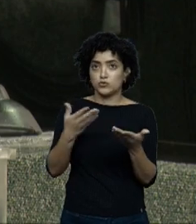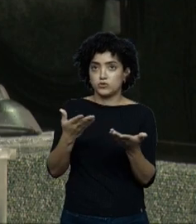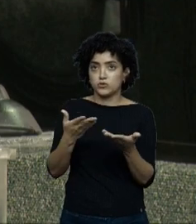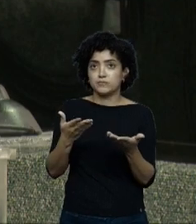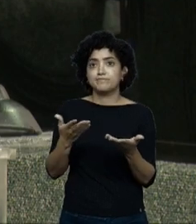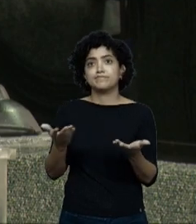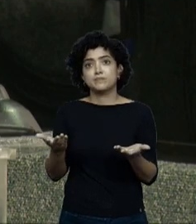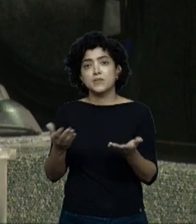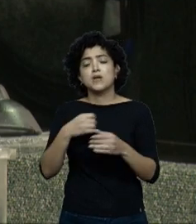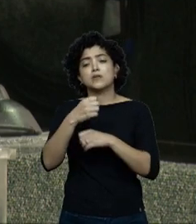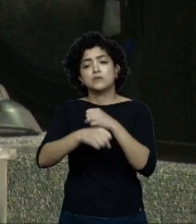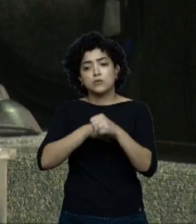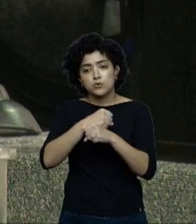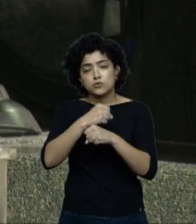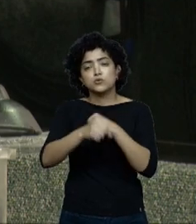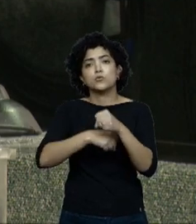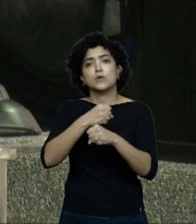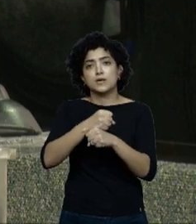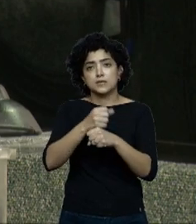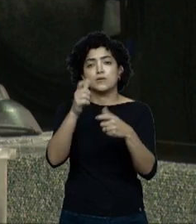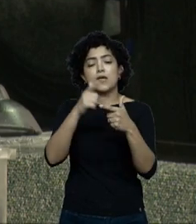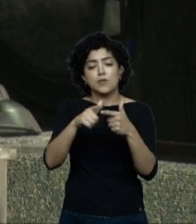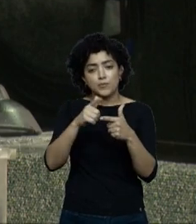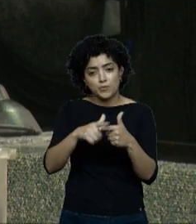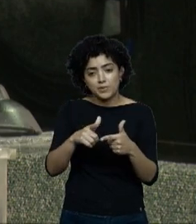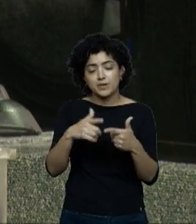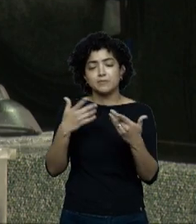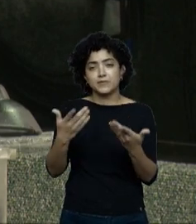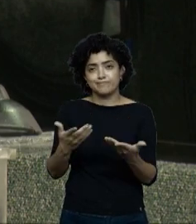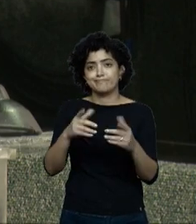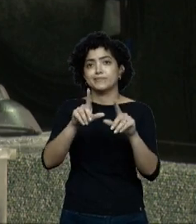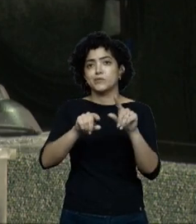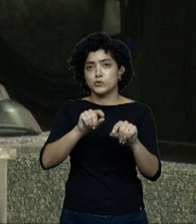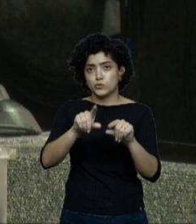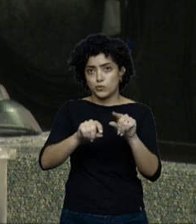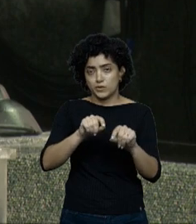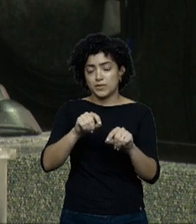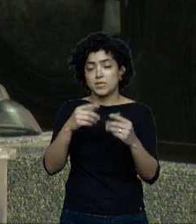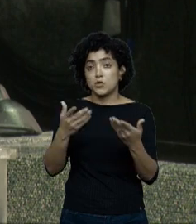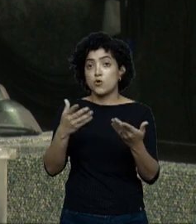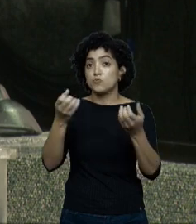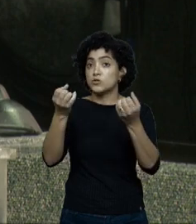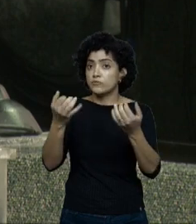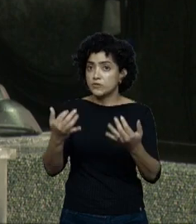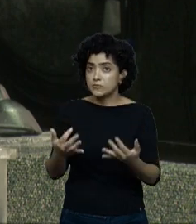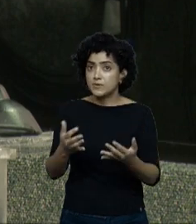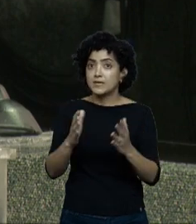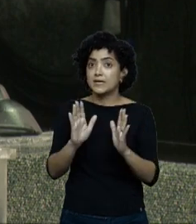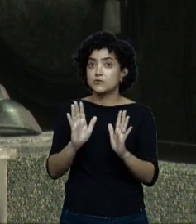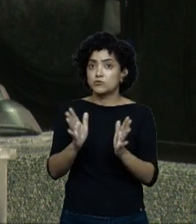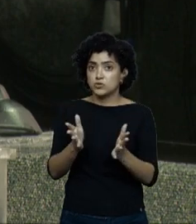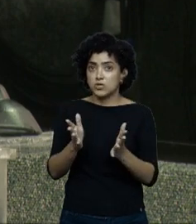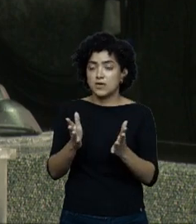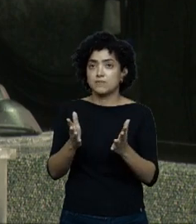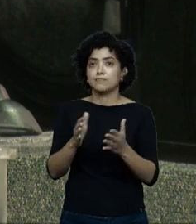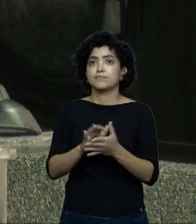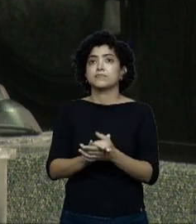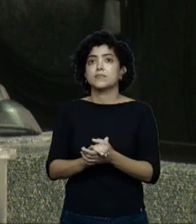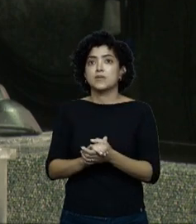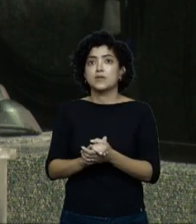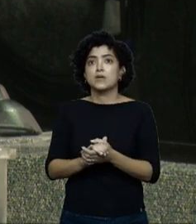fato todos os anos a gente tem a problemática da escolha bom e como já foi dito aqui hoje a questão do espaço